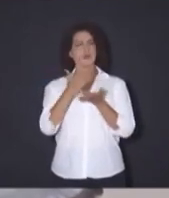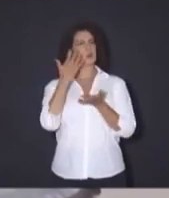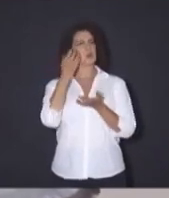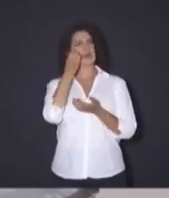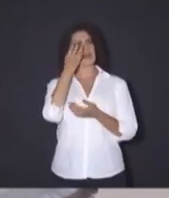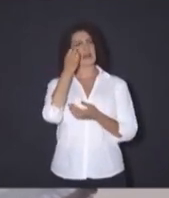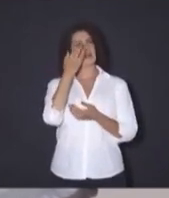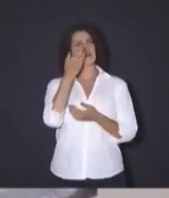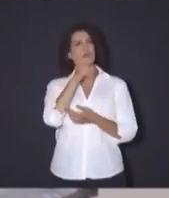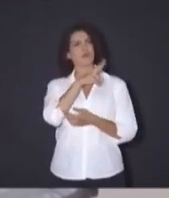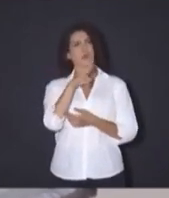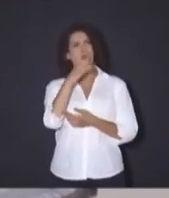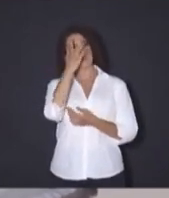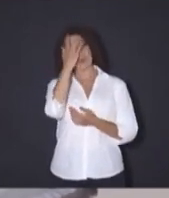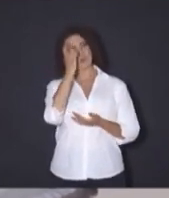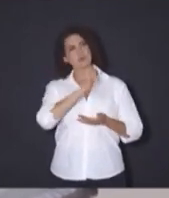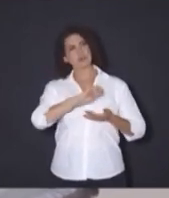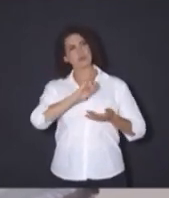Medeiros.